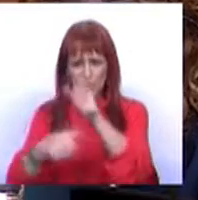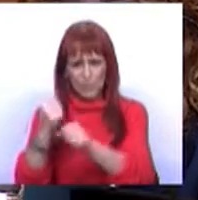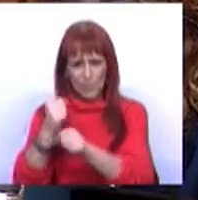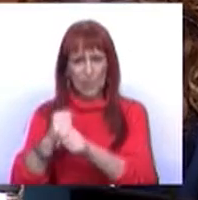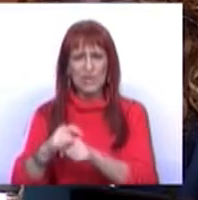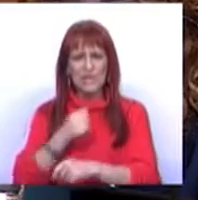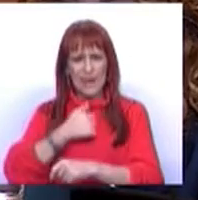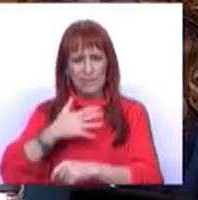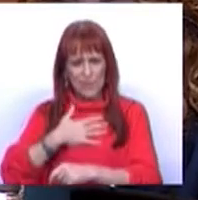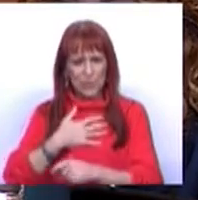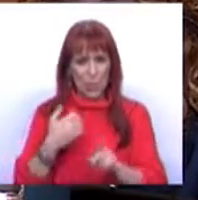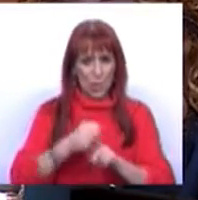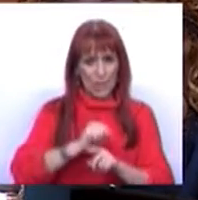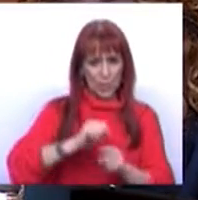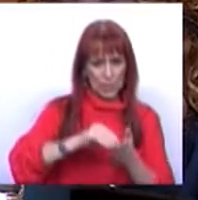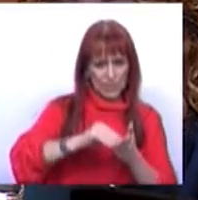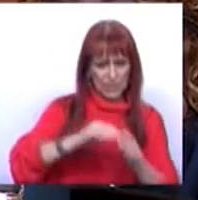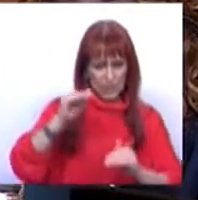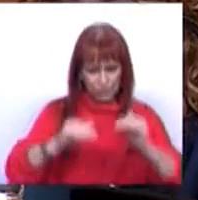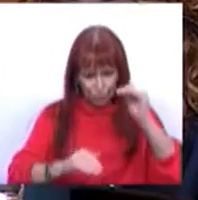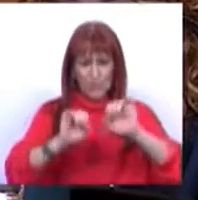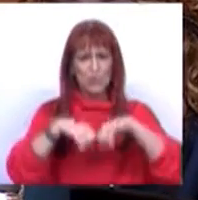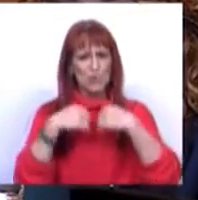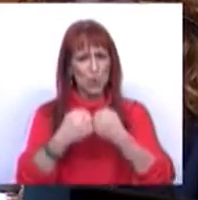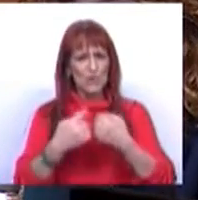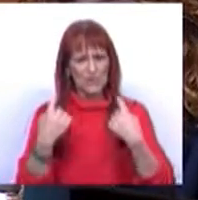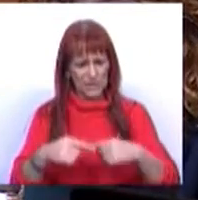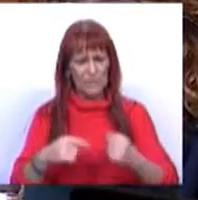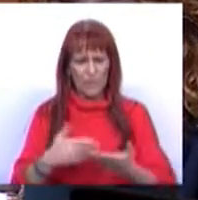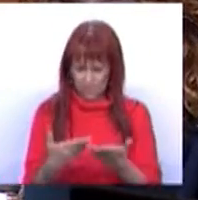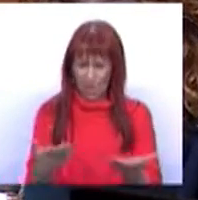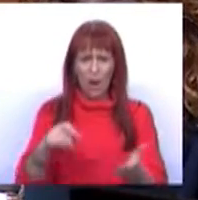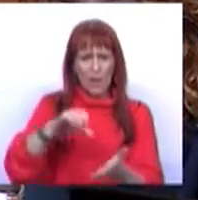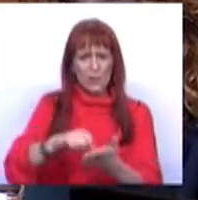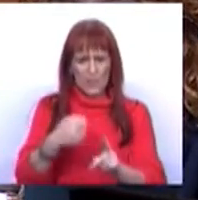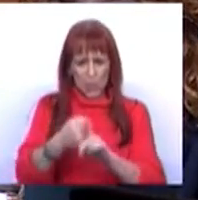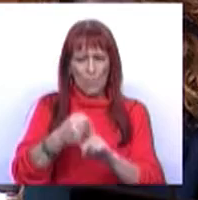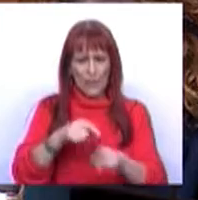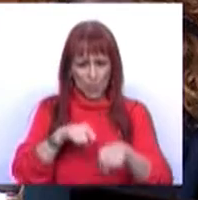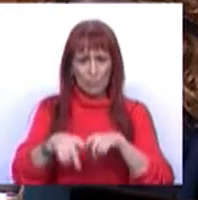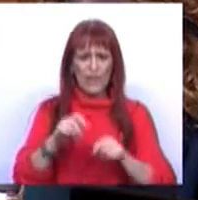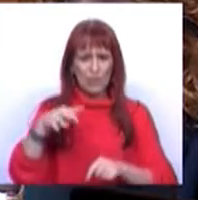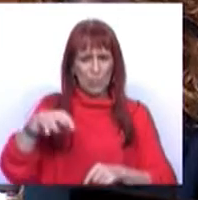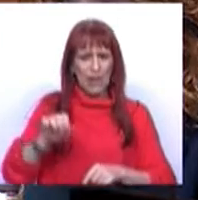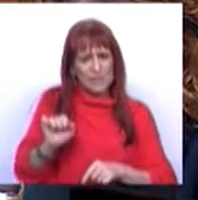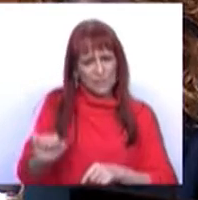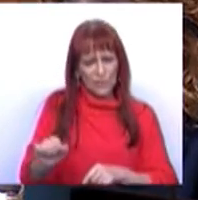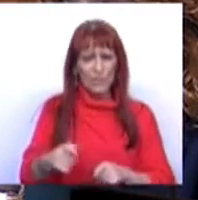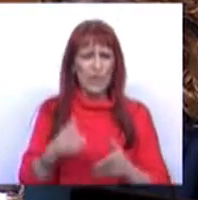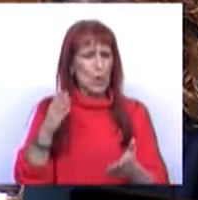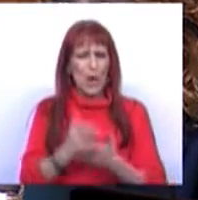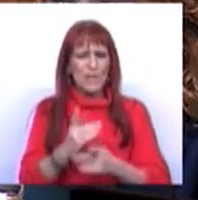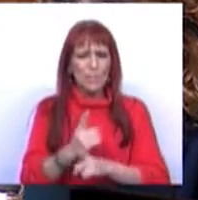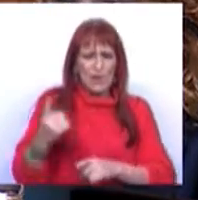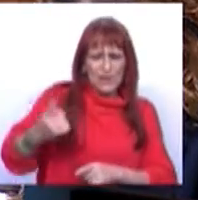e das empresas. O combate à pobreza e às desigualdades sociais estiveram e estão no centro do combate político para o Partido Socialista, não só